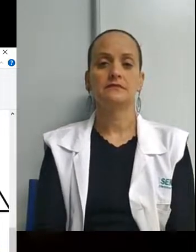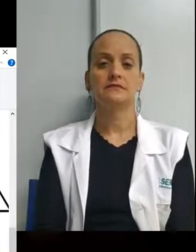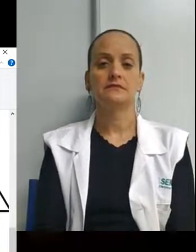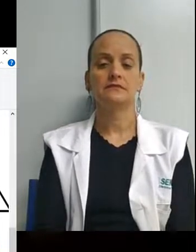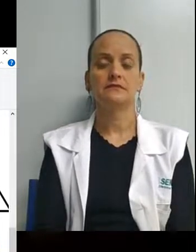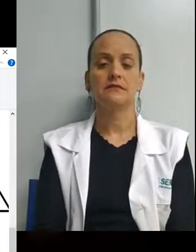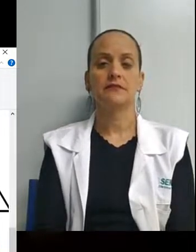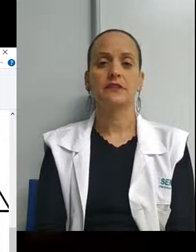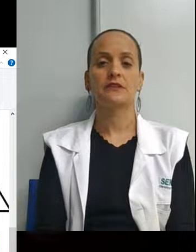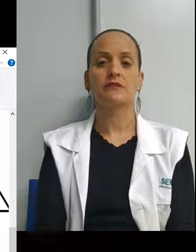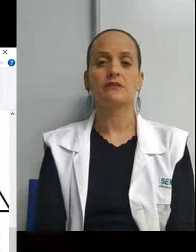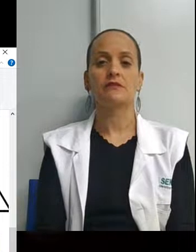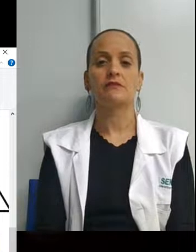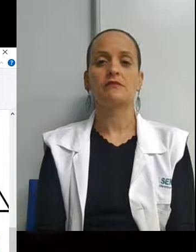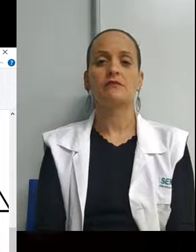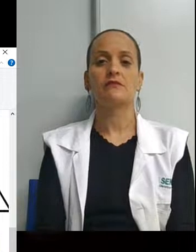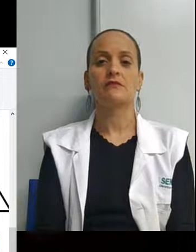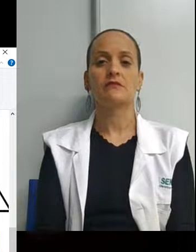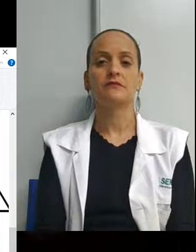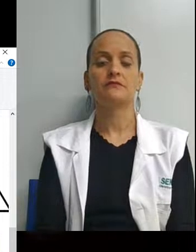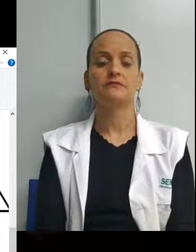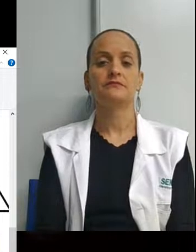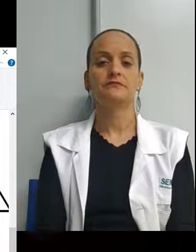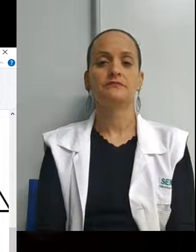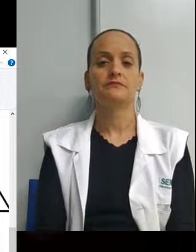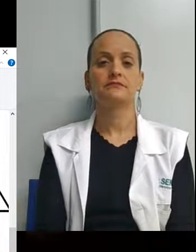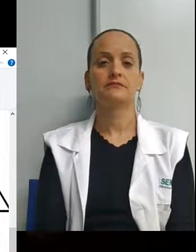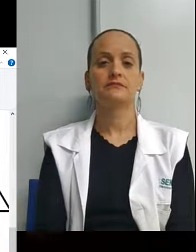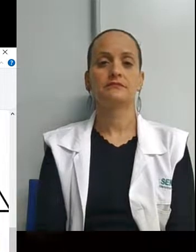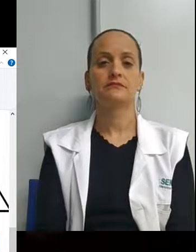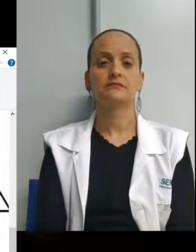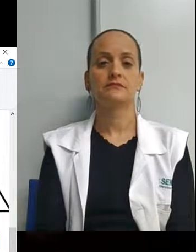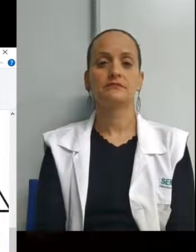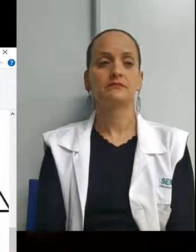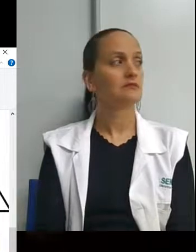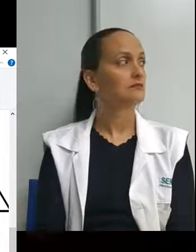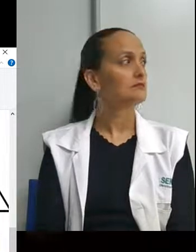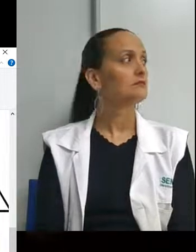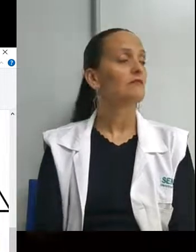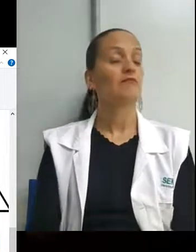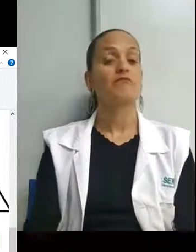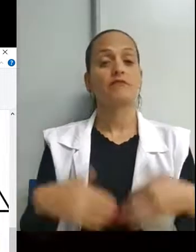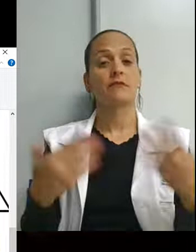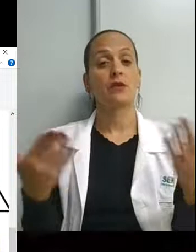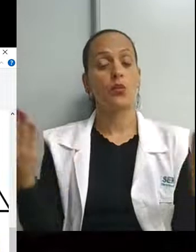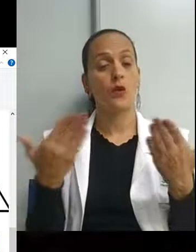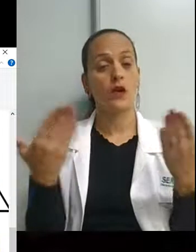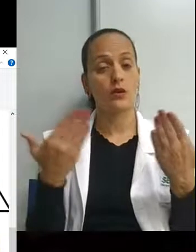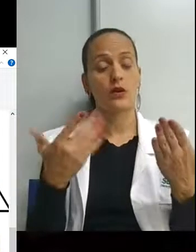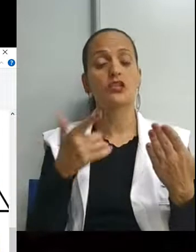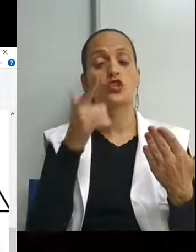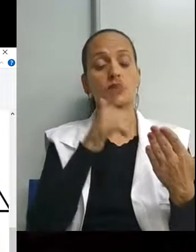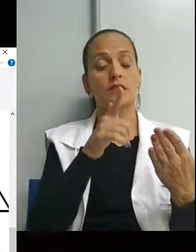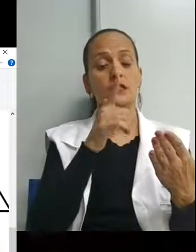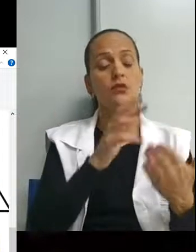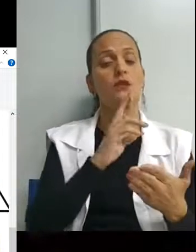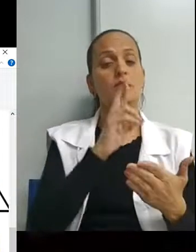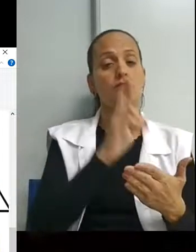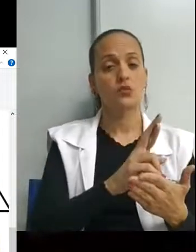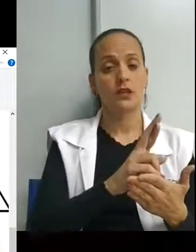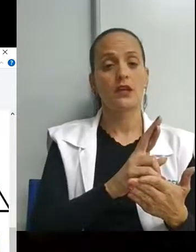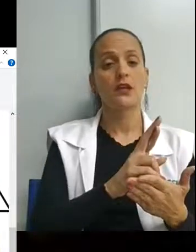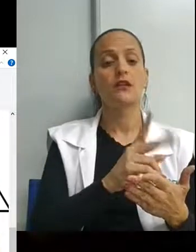a gente consegue, na verdade, responder a pergunta. Por quê? Porque a gente vai saber quanto que foi a queda de tensão, quanto que vai ser, na verdade, a